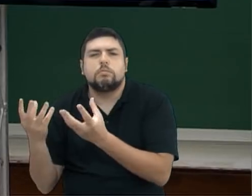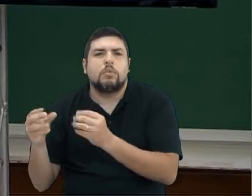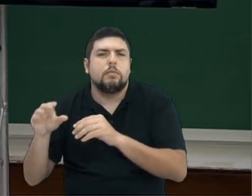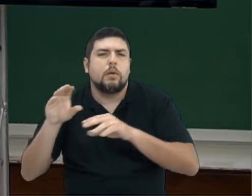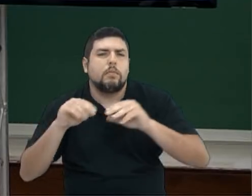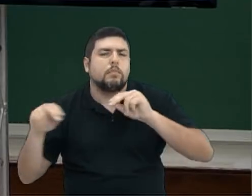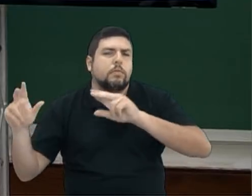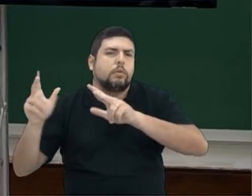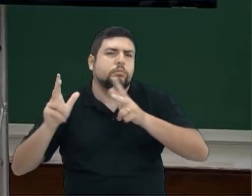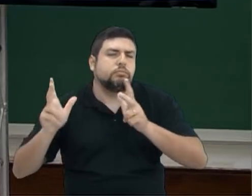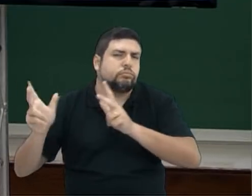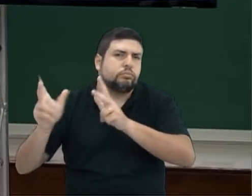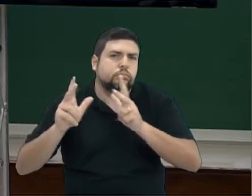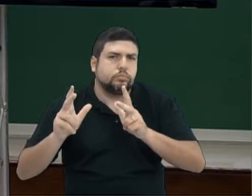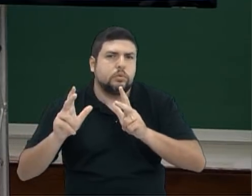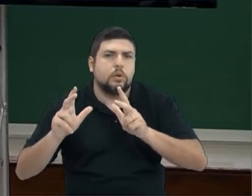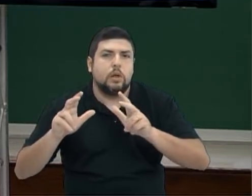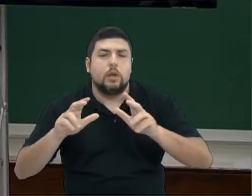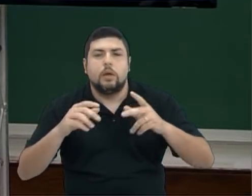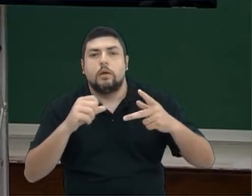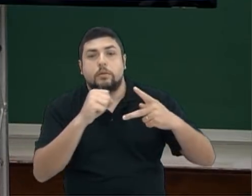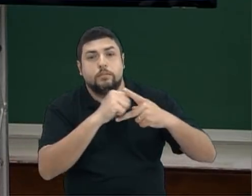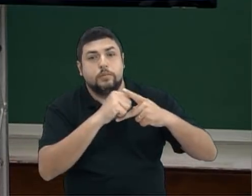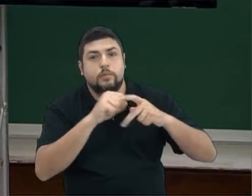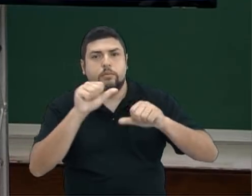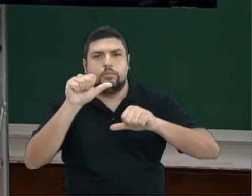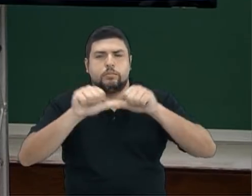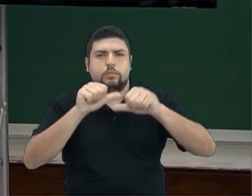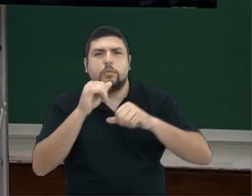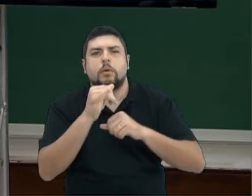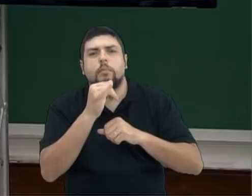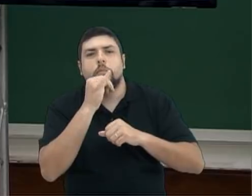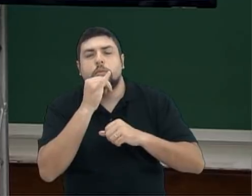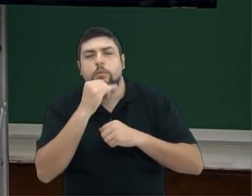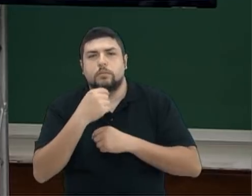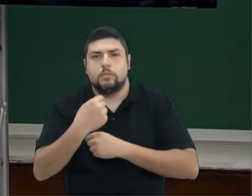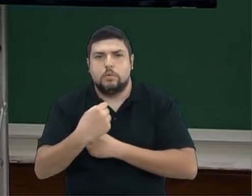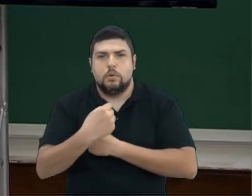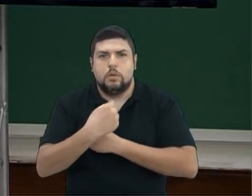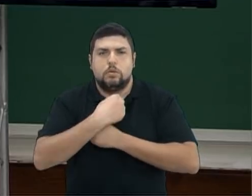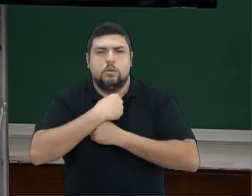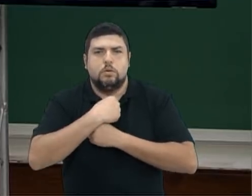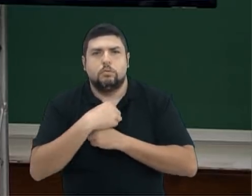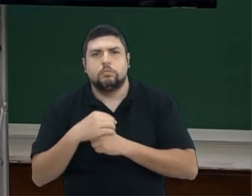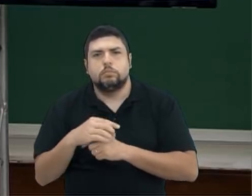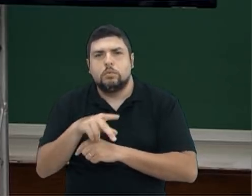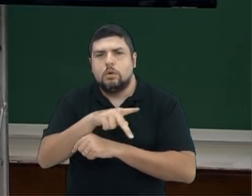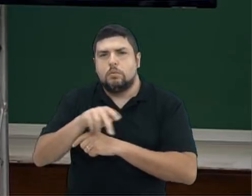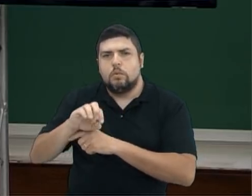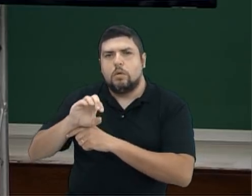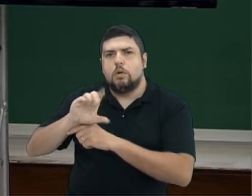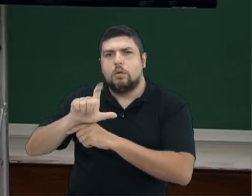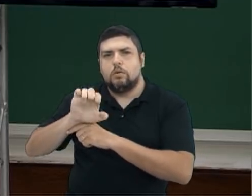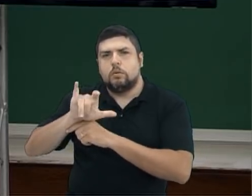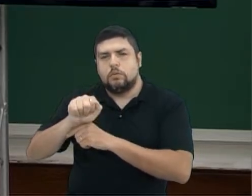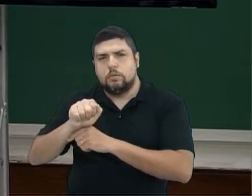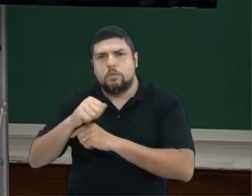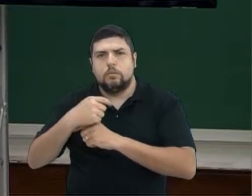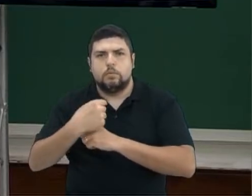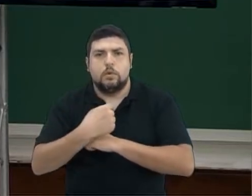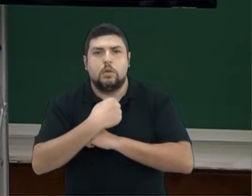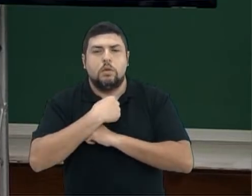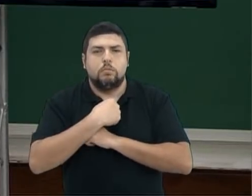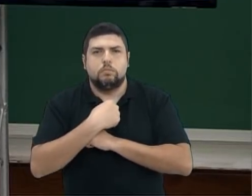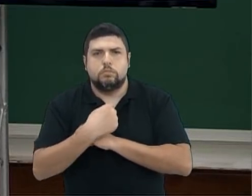mudar então o pronome. Querem um exemplo? Eu, professora Cléia da Rocha. Eu, sou